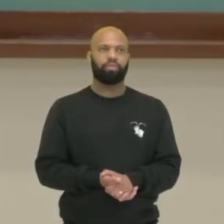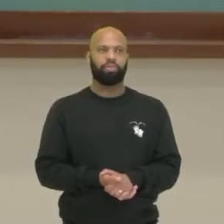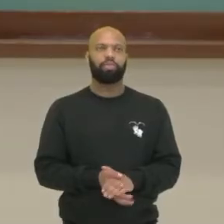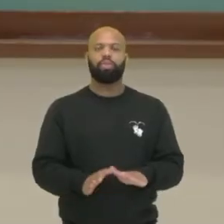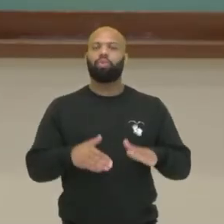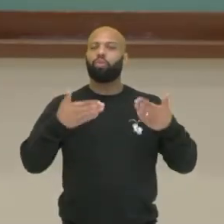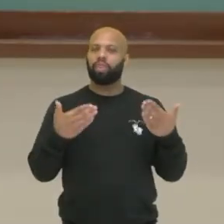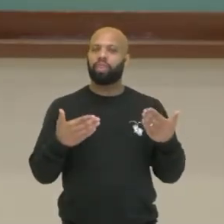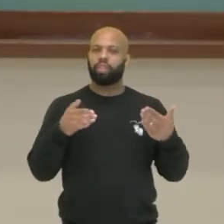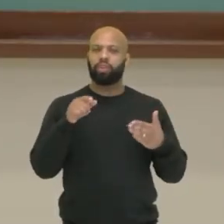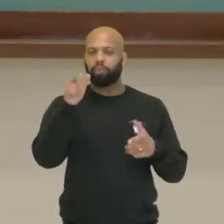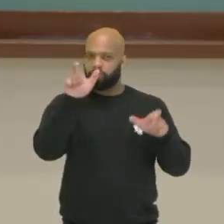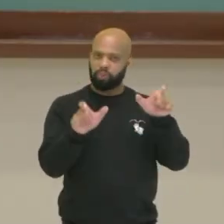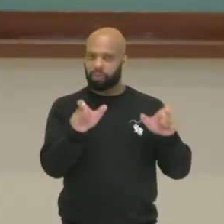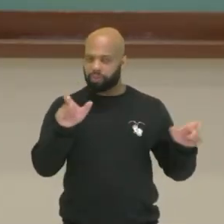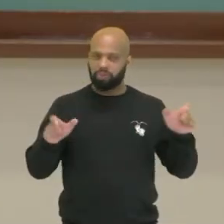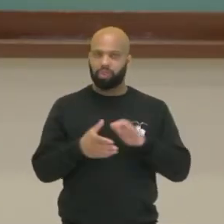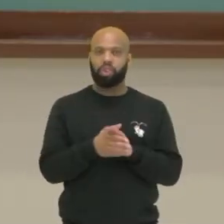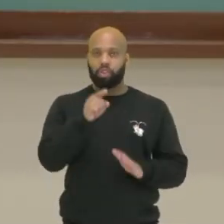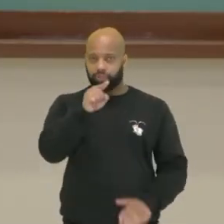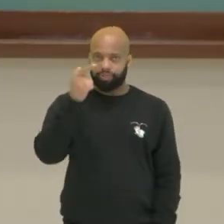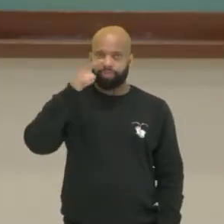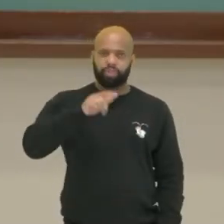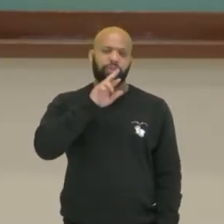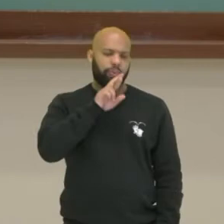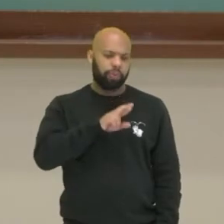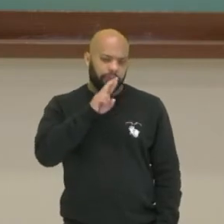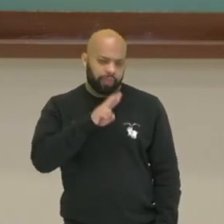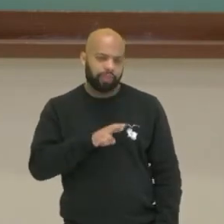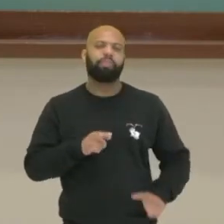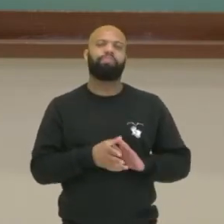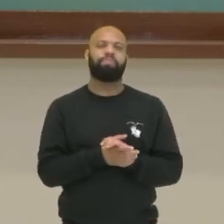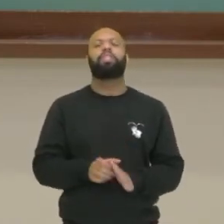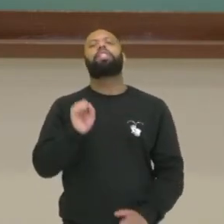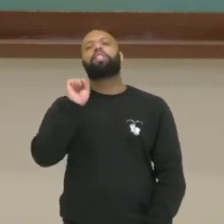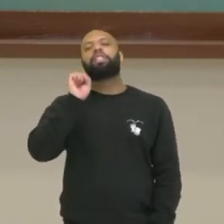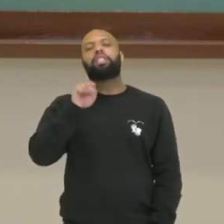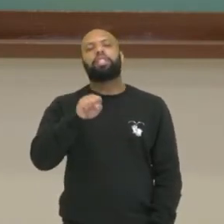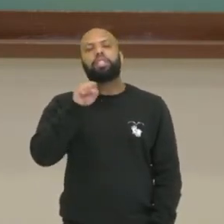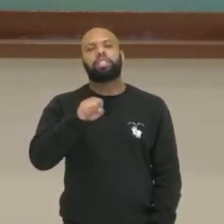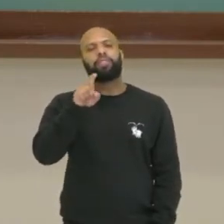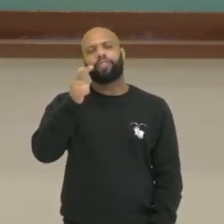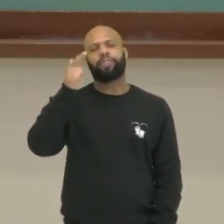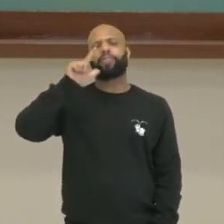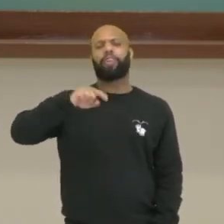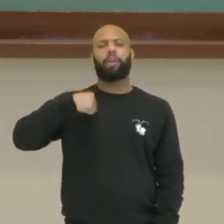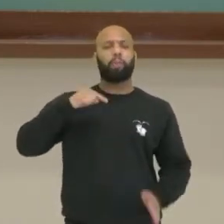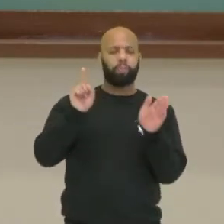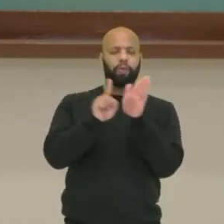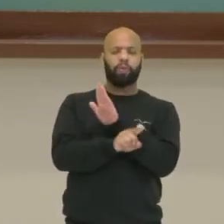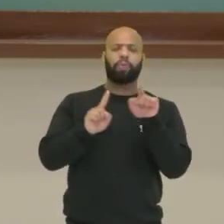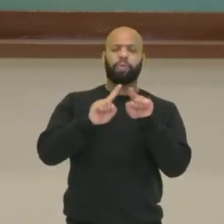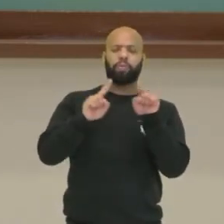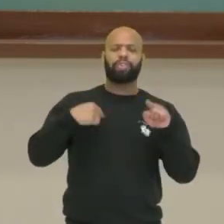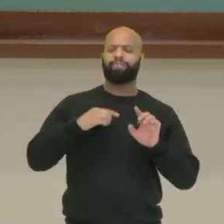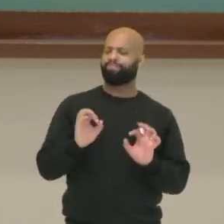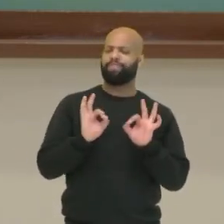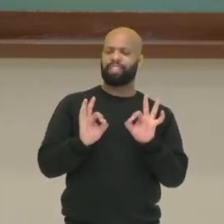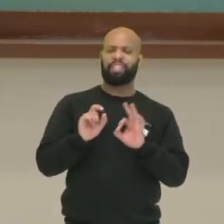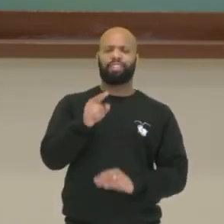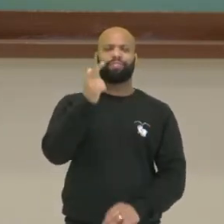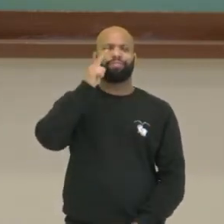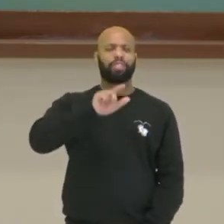E aí, meu querido? E aí, minha querida? Responderam? É claro, né? Eu faço a pergunta, mas eu sei que vocês já responderam. Eu sei que